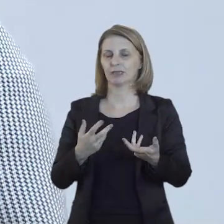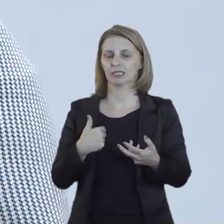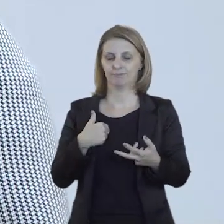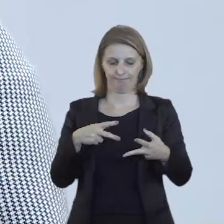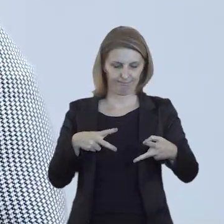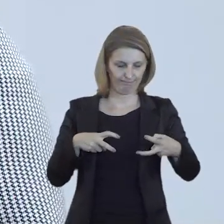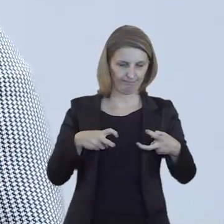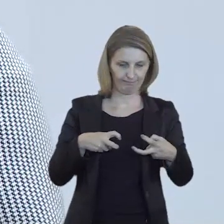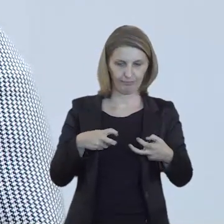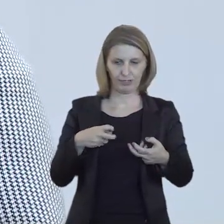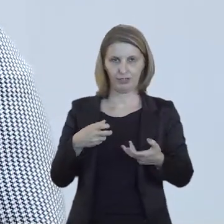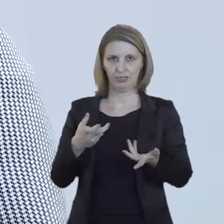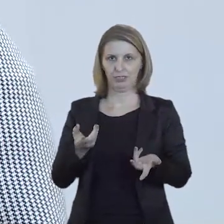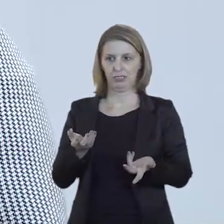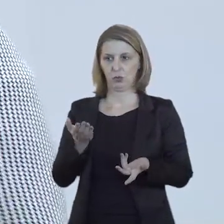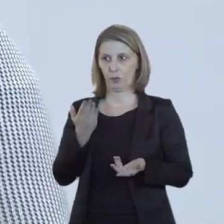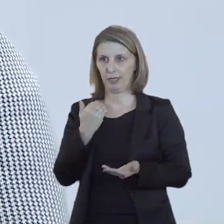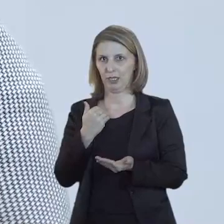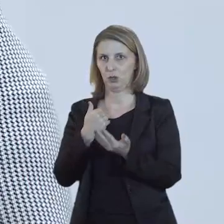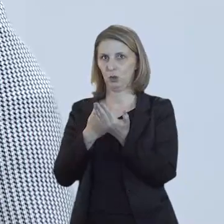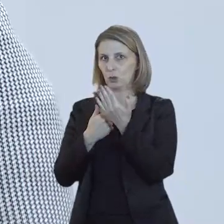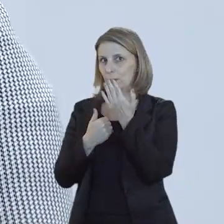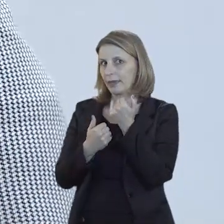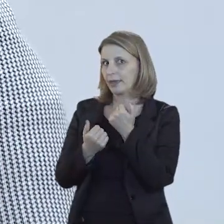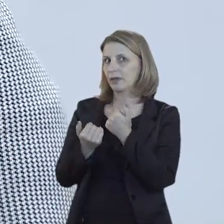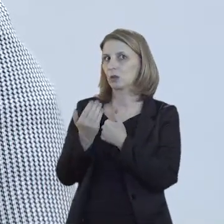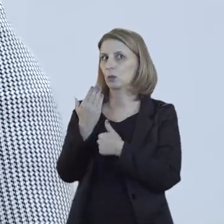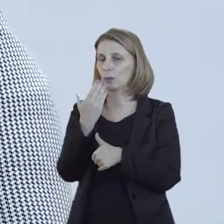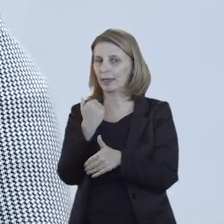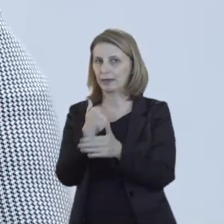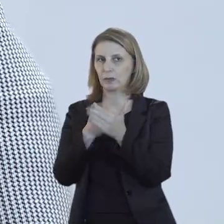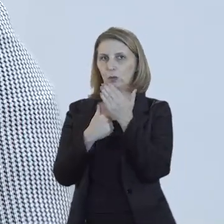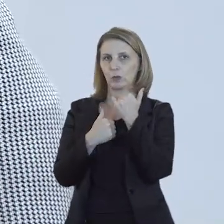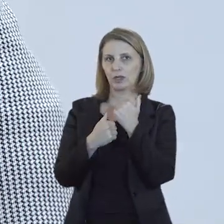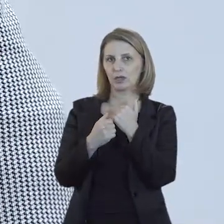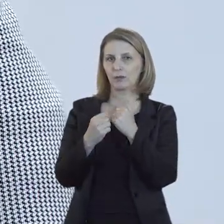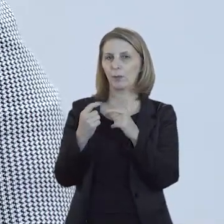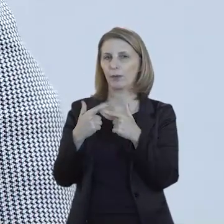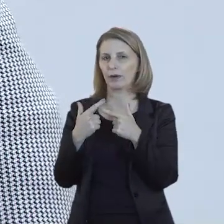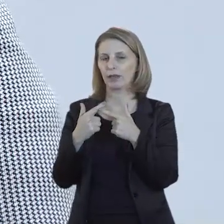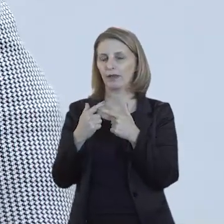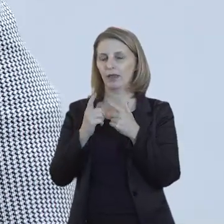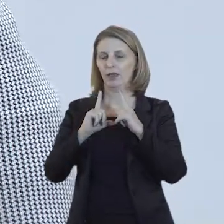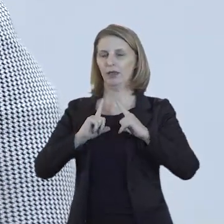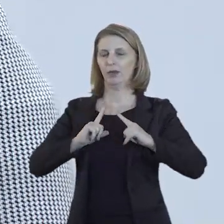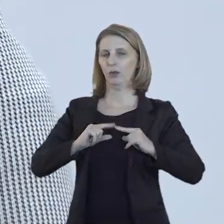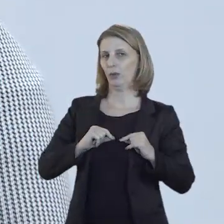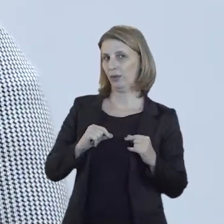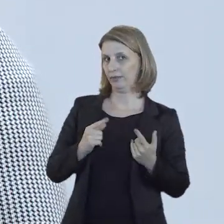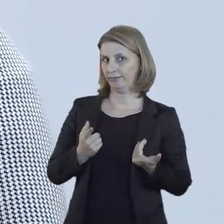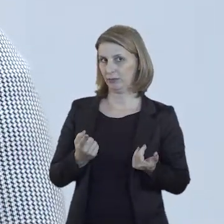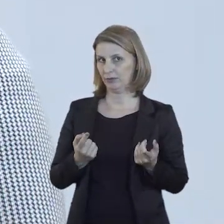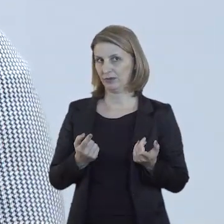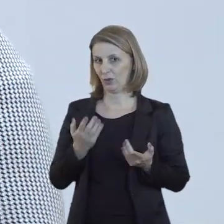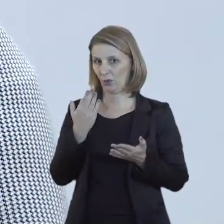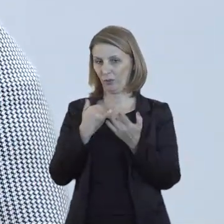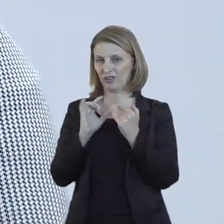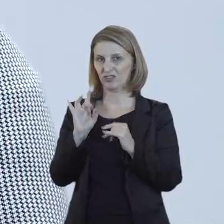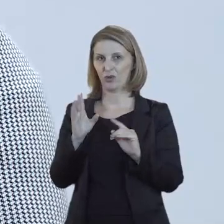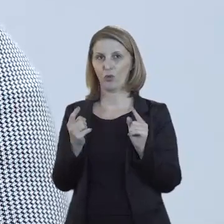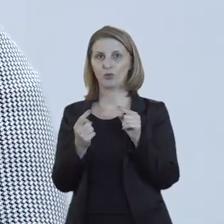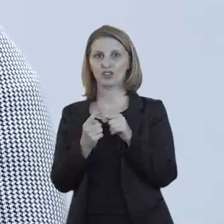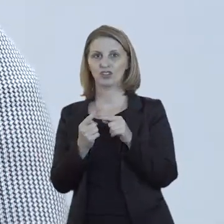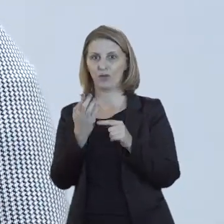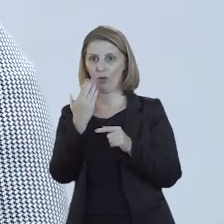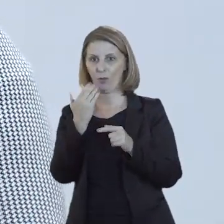e eu percebo que eu estou tendo episódios em que eu estou comendo para ficar, né, para ficar